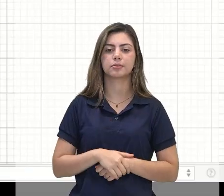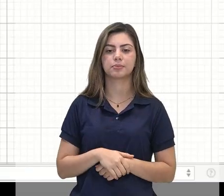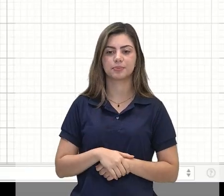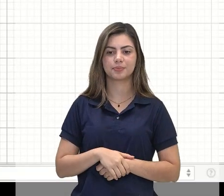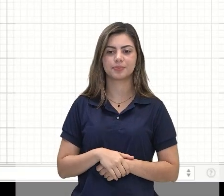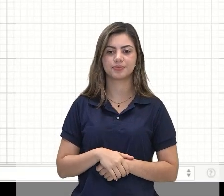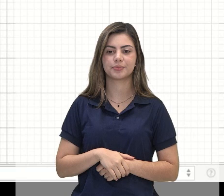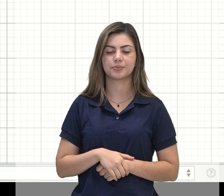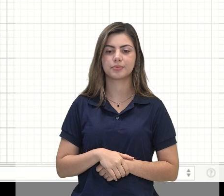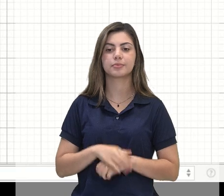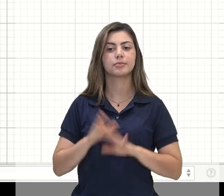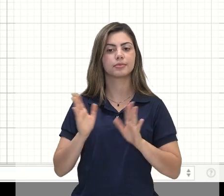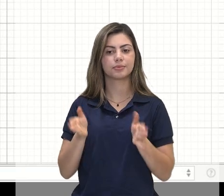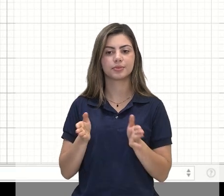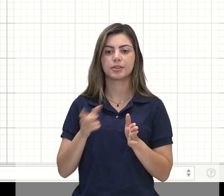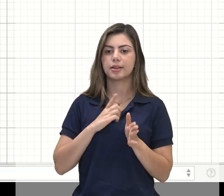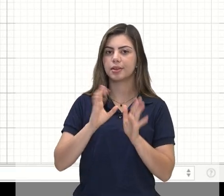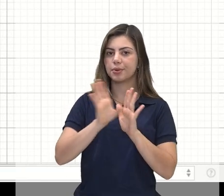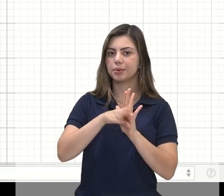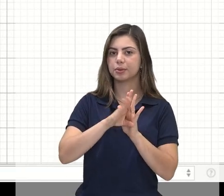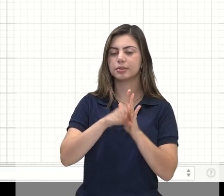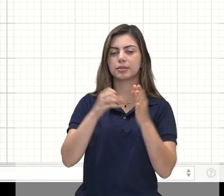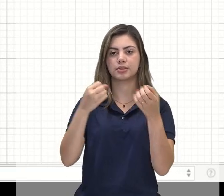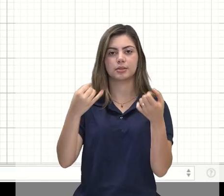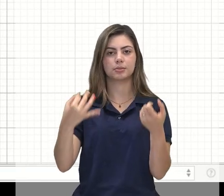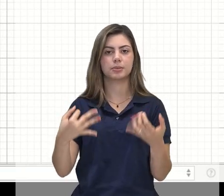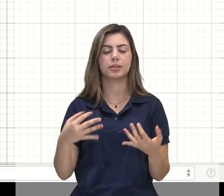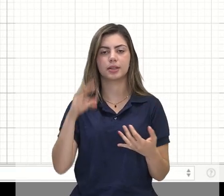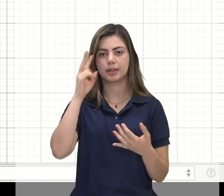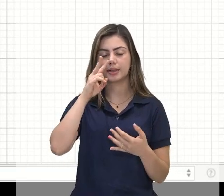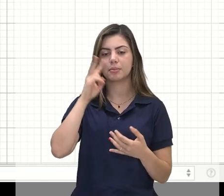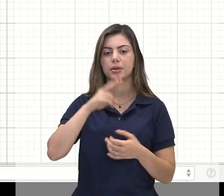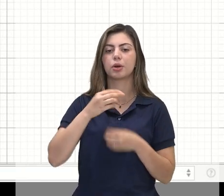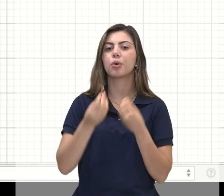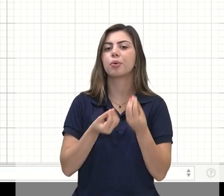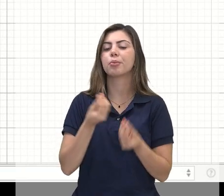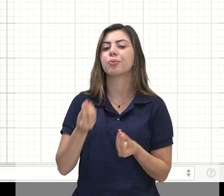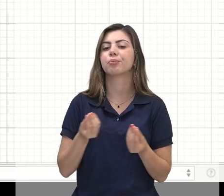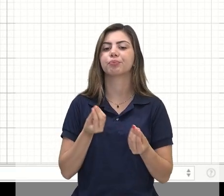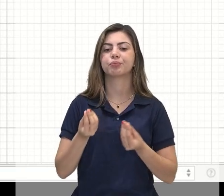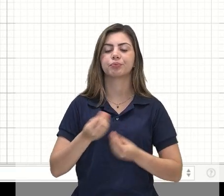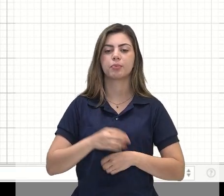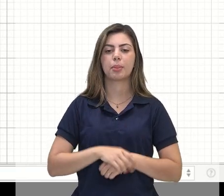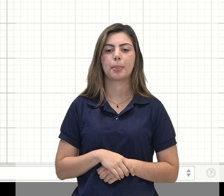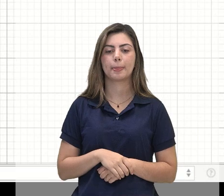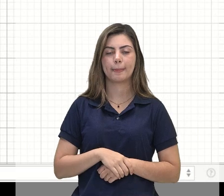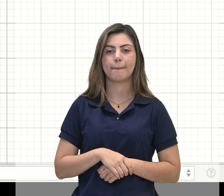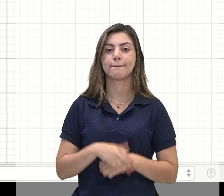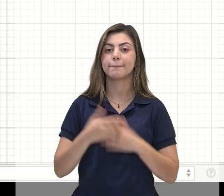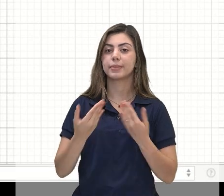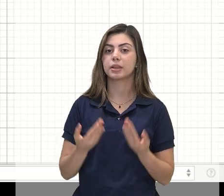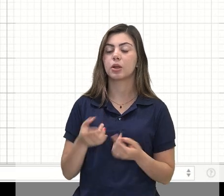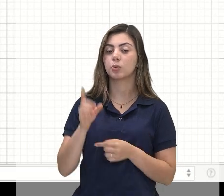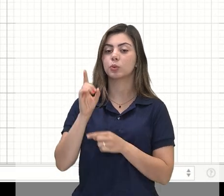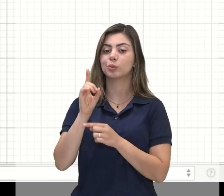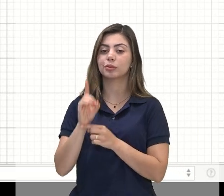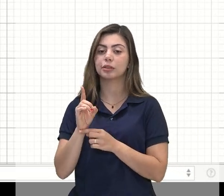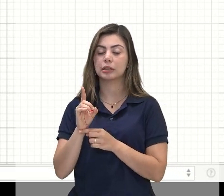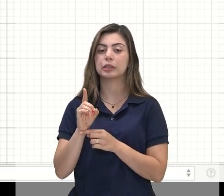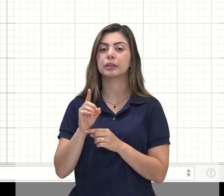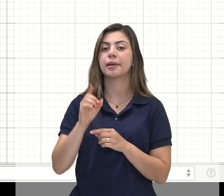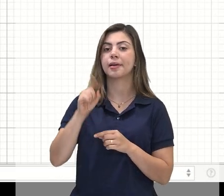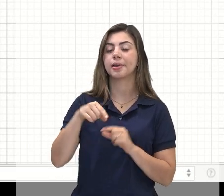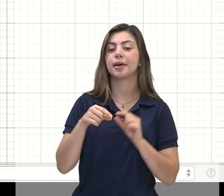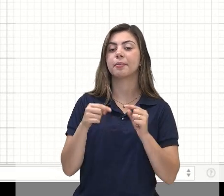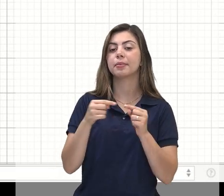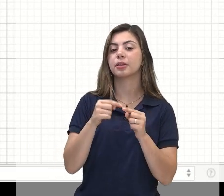Então, como foi visto aqui na definição, certo? O diâmetro é qualquer segmento que sai de